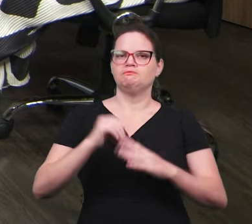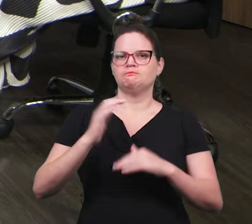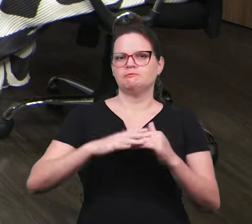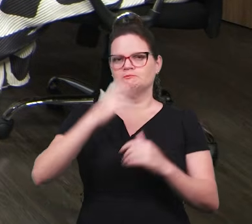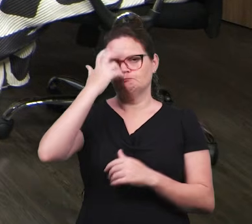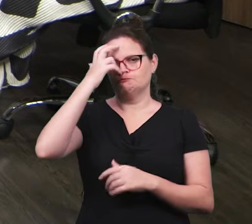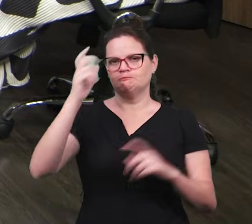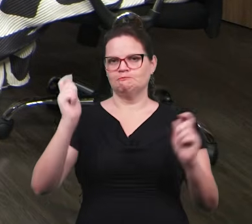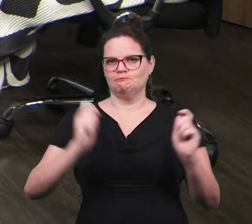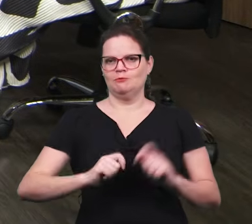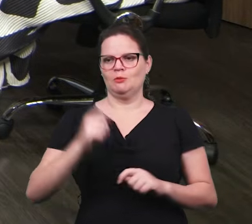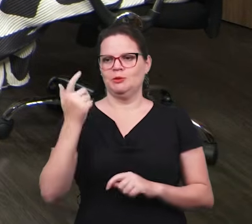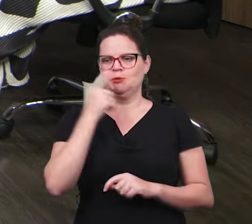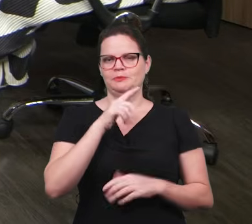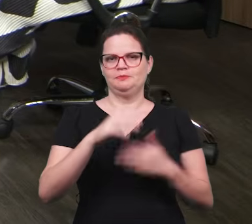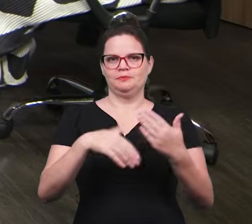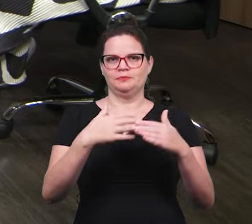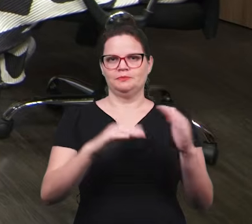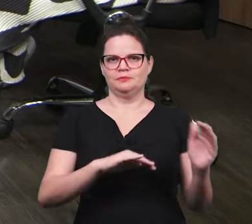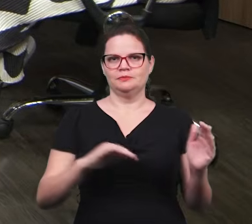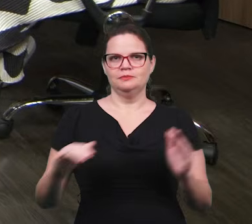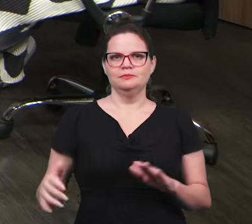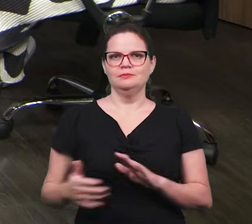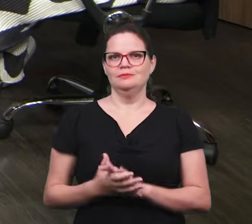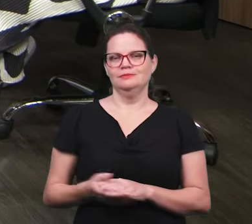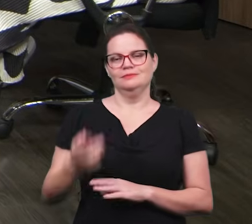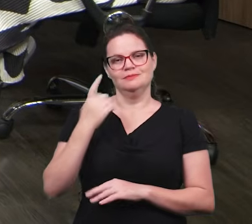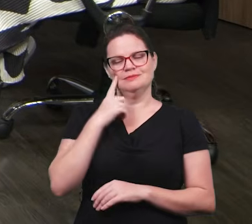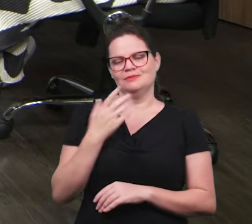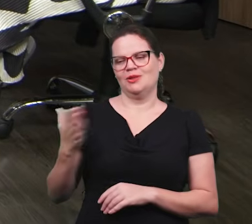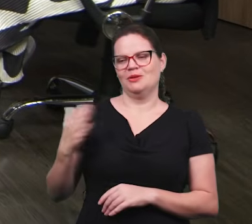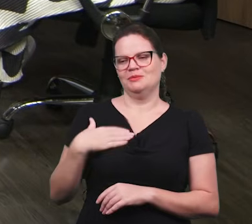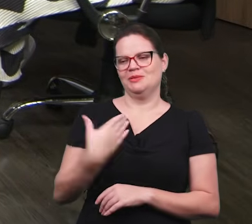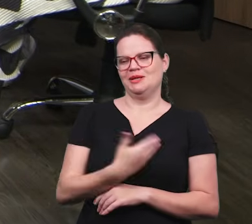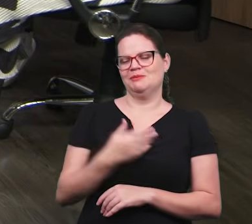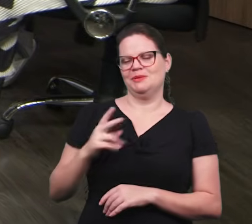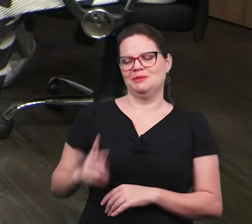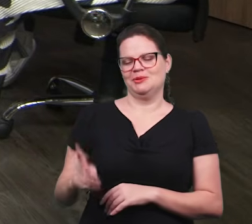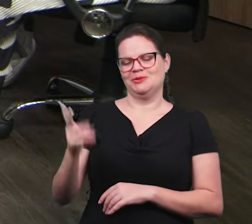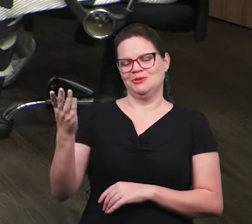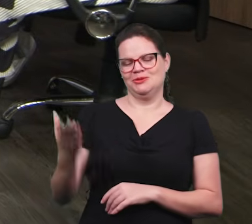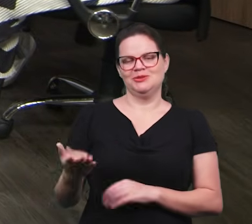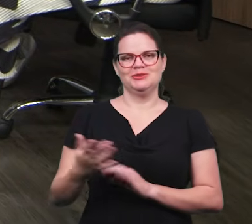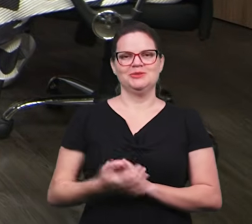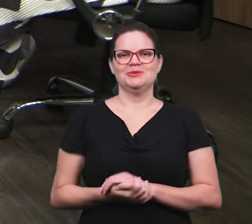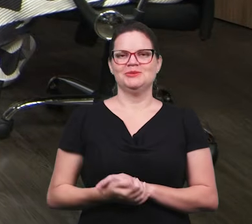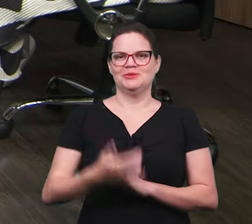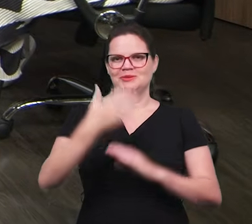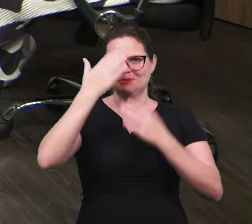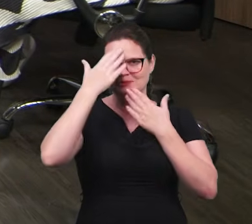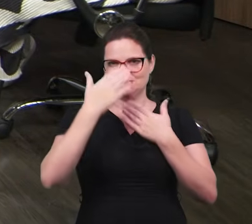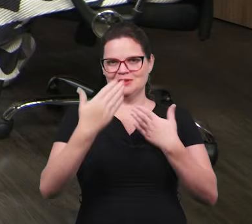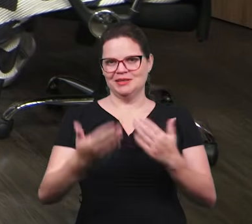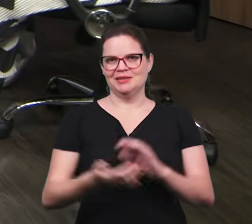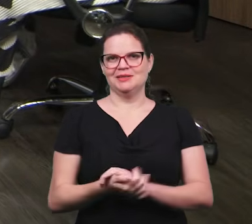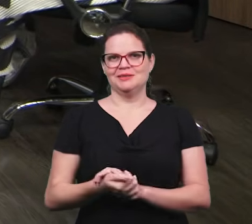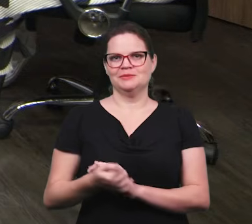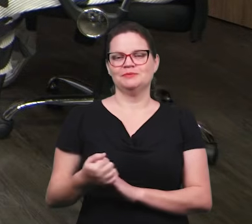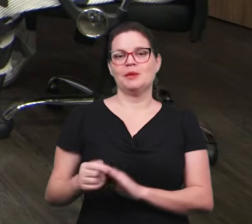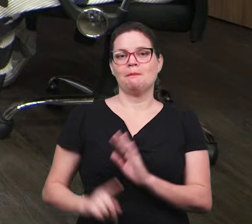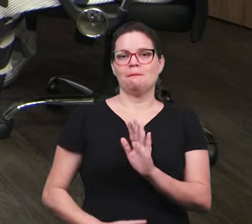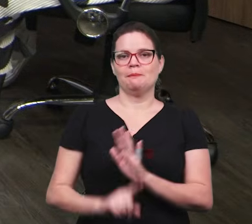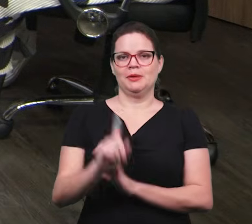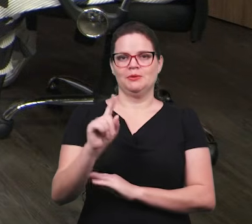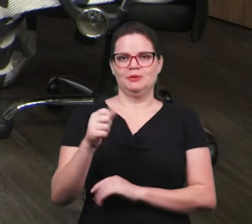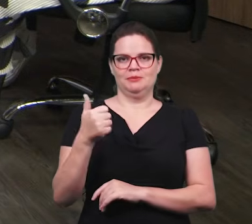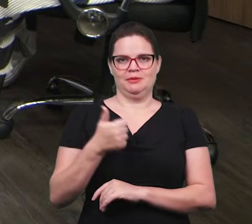promoções. Então, eu passo a palavra para a minha competente colega para dar continuidade. Muito obrigada. Nós vamos para a nossa primeira pergunta